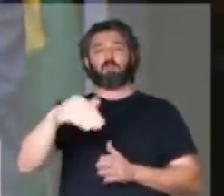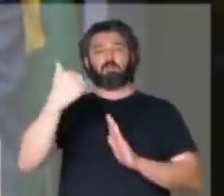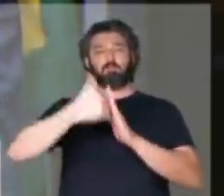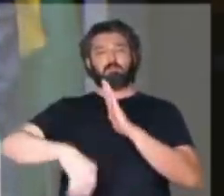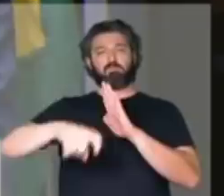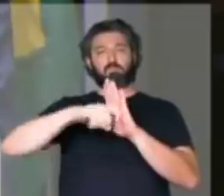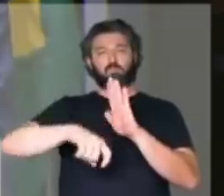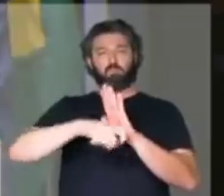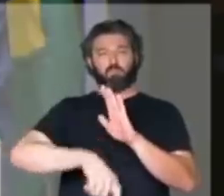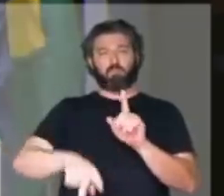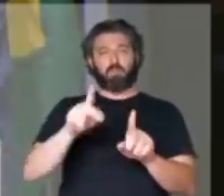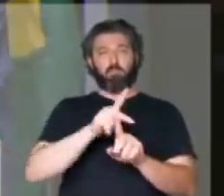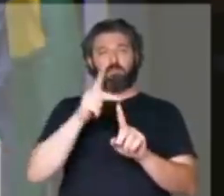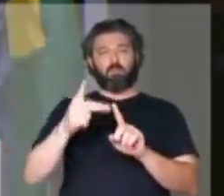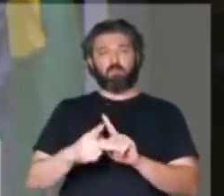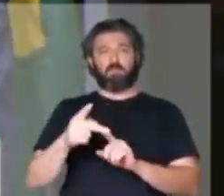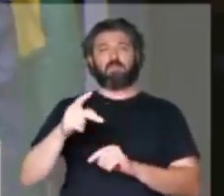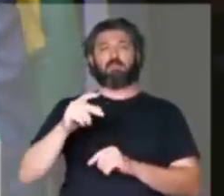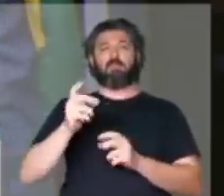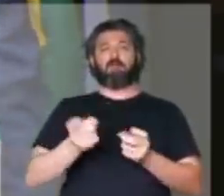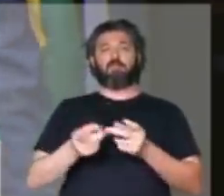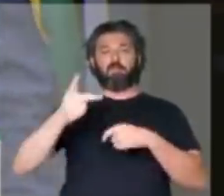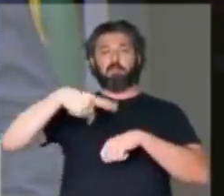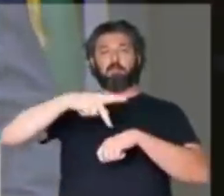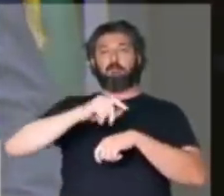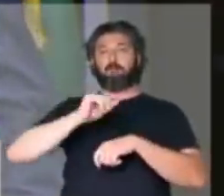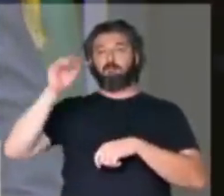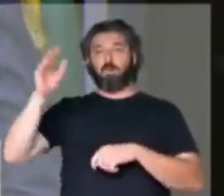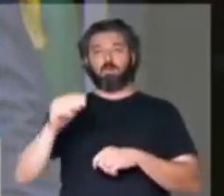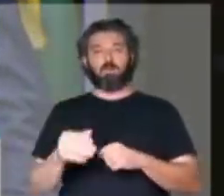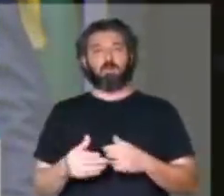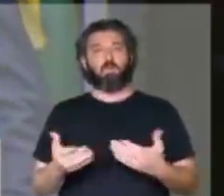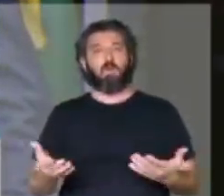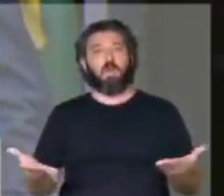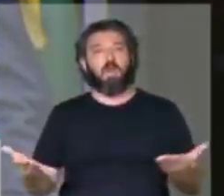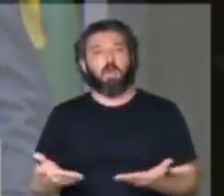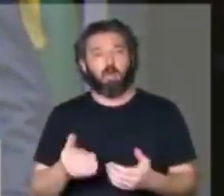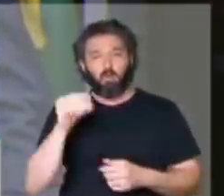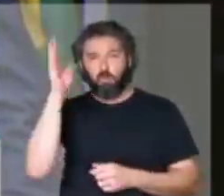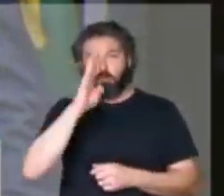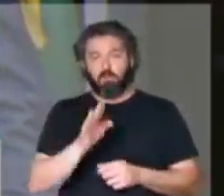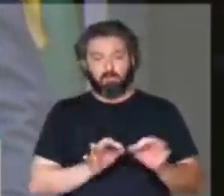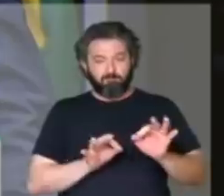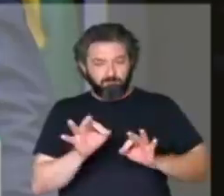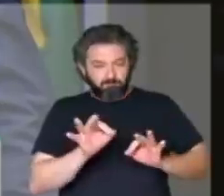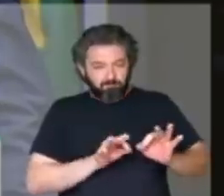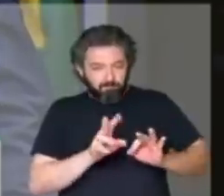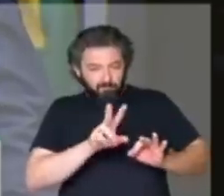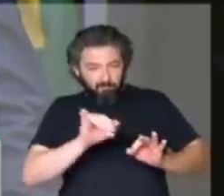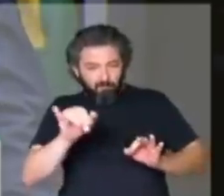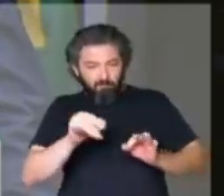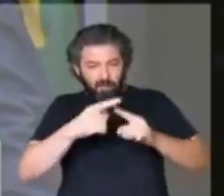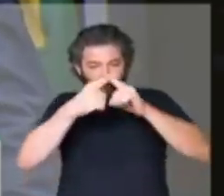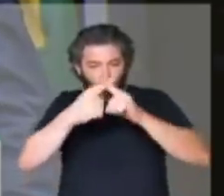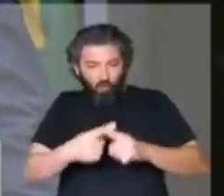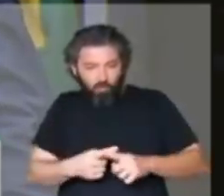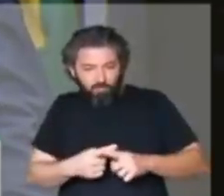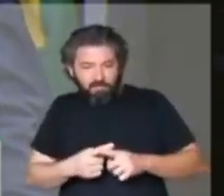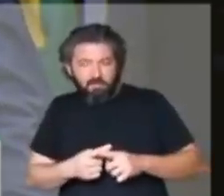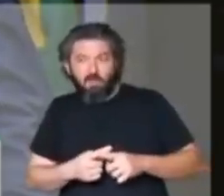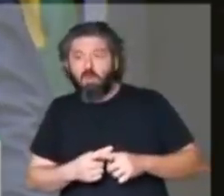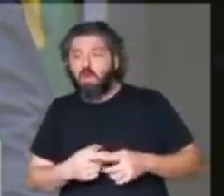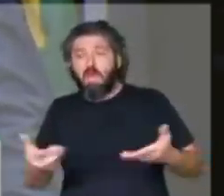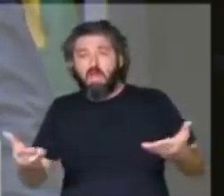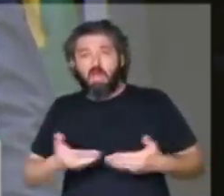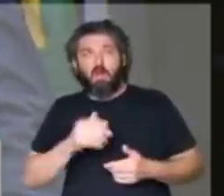isenção previdenciária nas exportações. Ora, justamente no momento em que o Brasil se prepara para ser competitivo, justamente